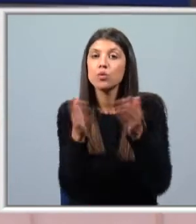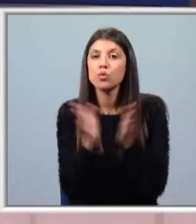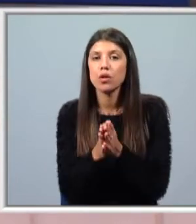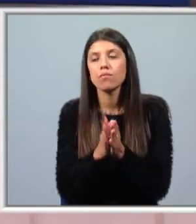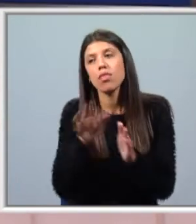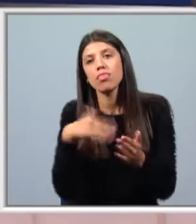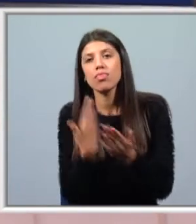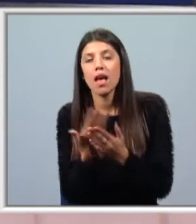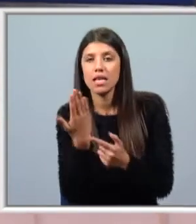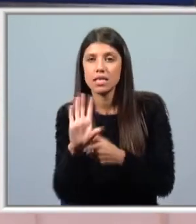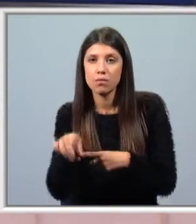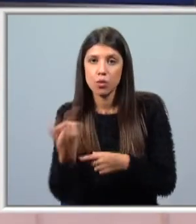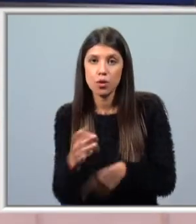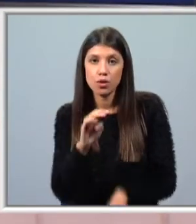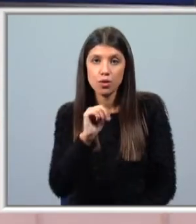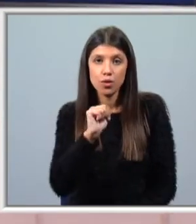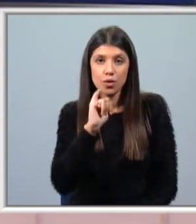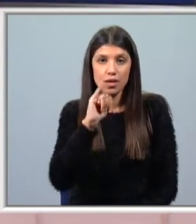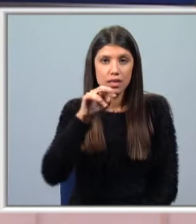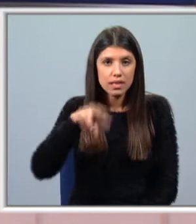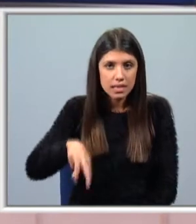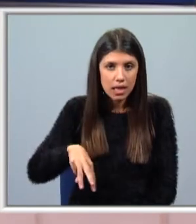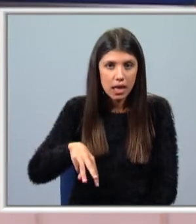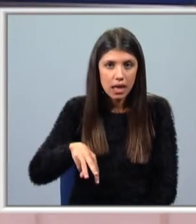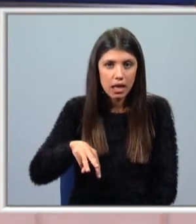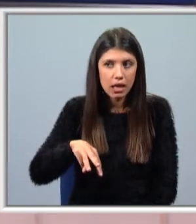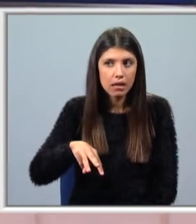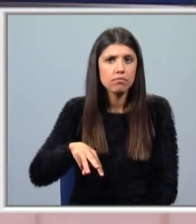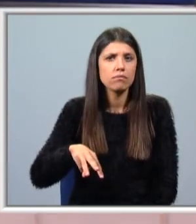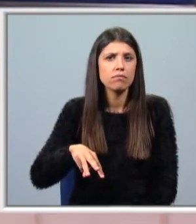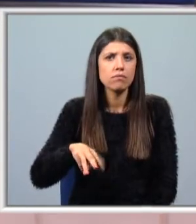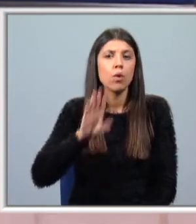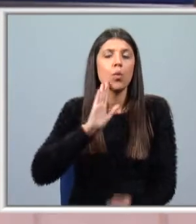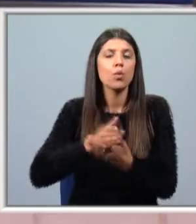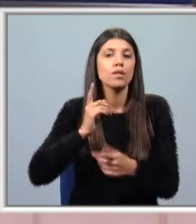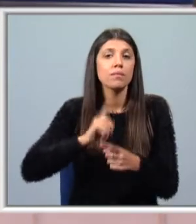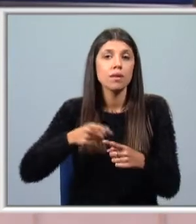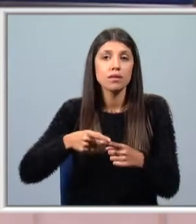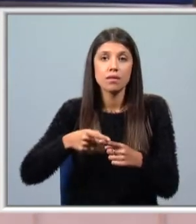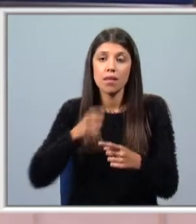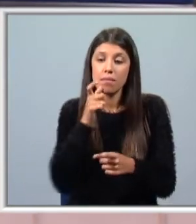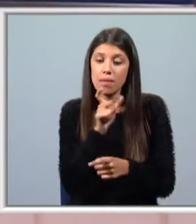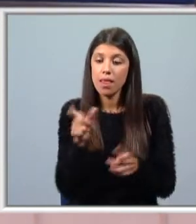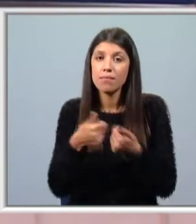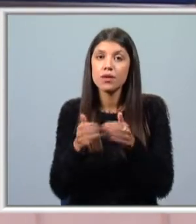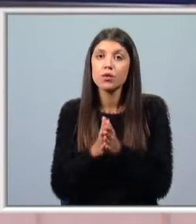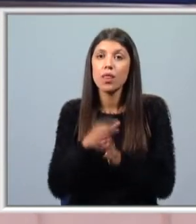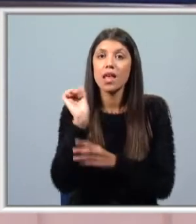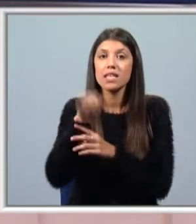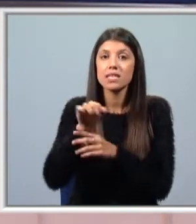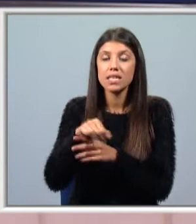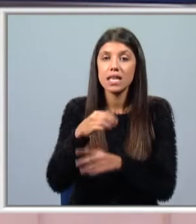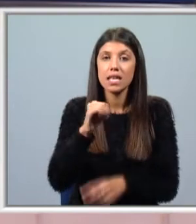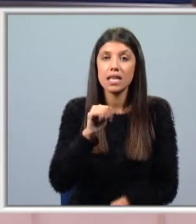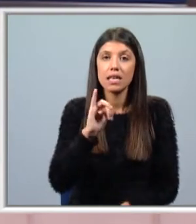exemplo. Por exemplo, na palavra sim, qual seria a última sílaba? Sim, porque é mais uma palavra que não